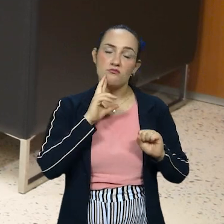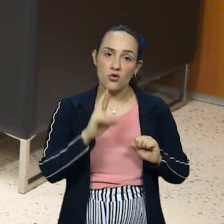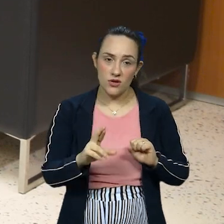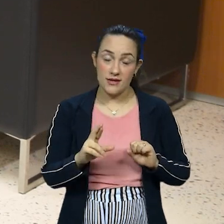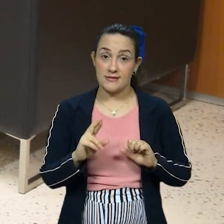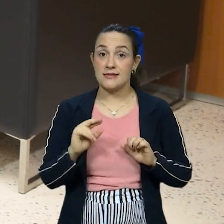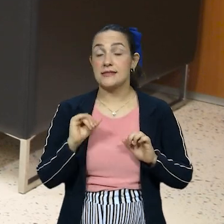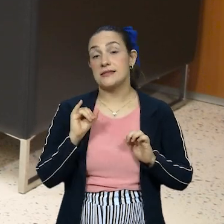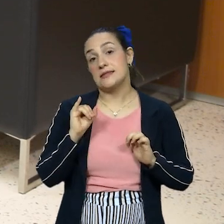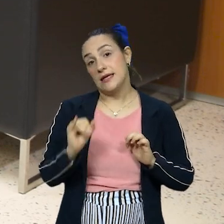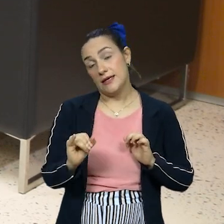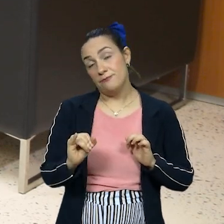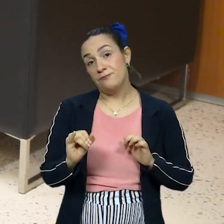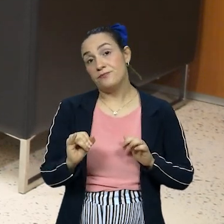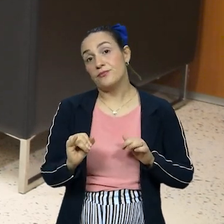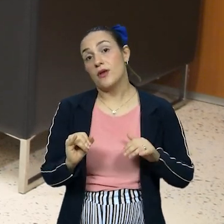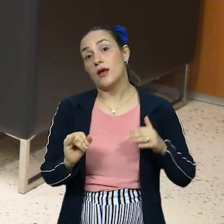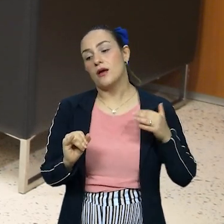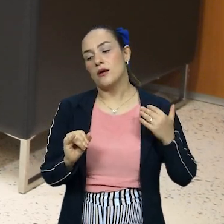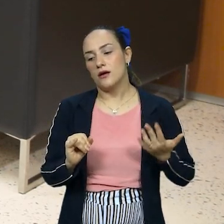Comum, basicamente,